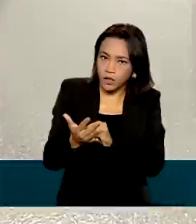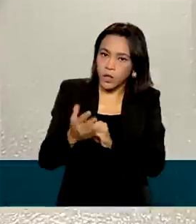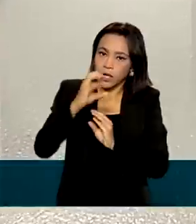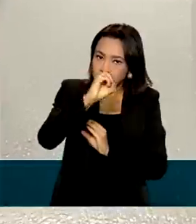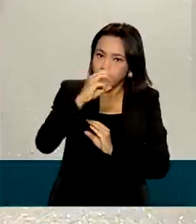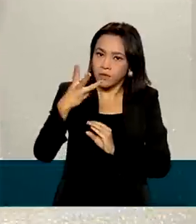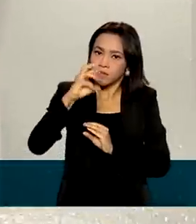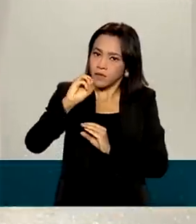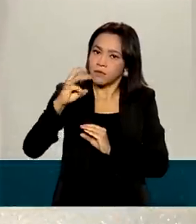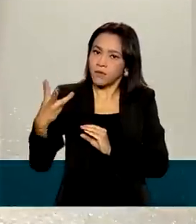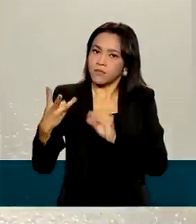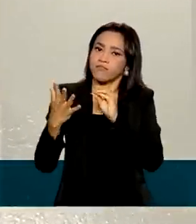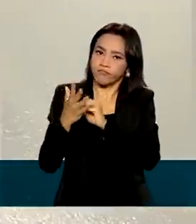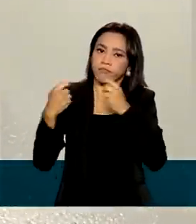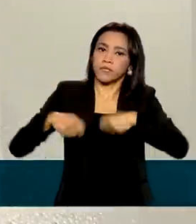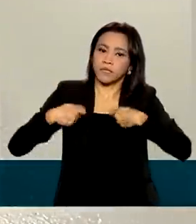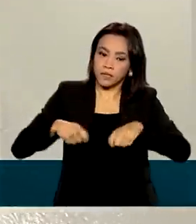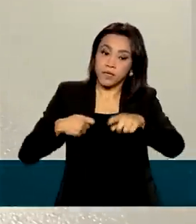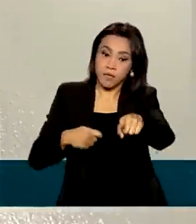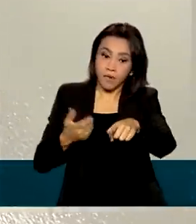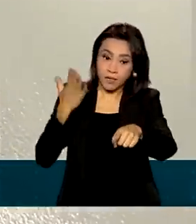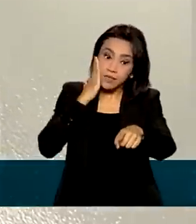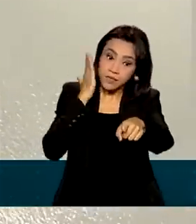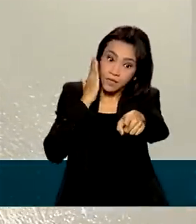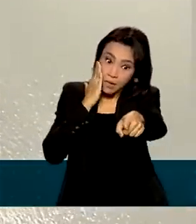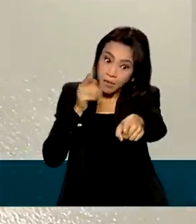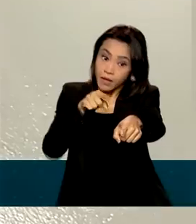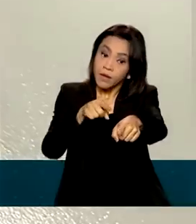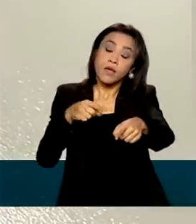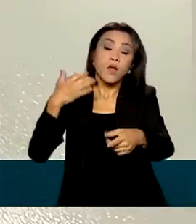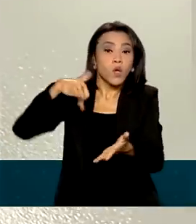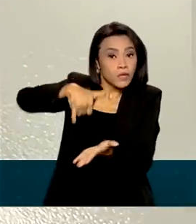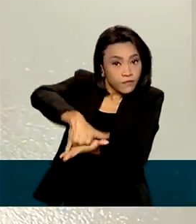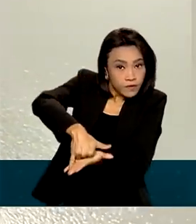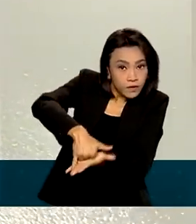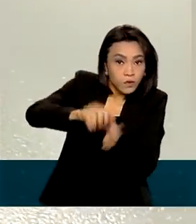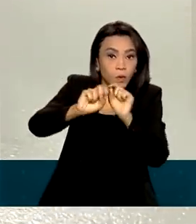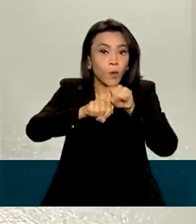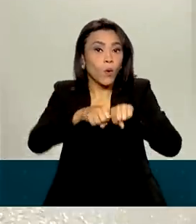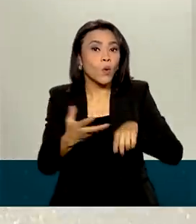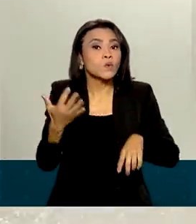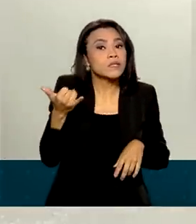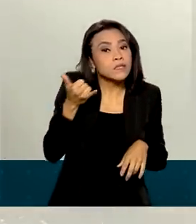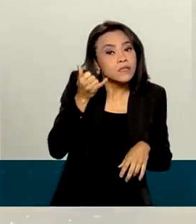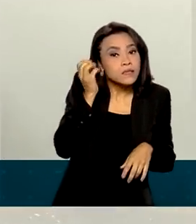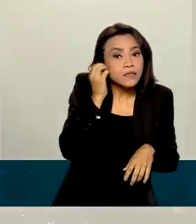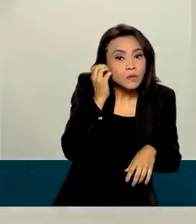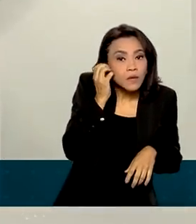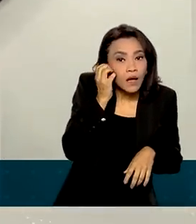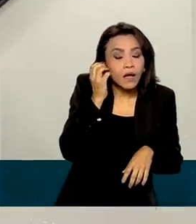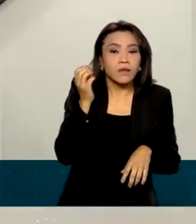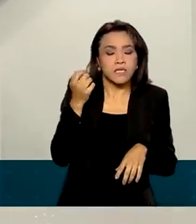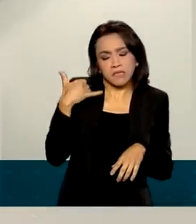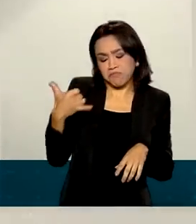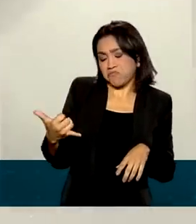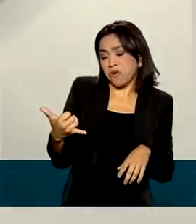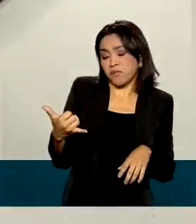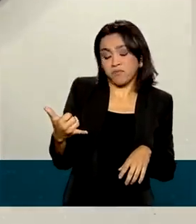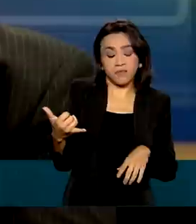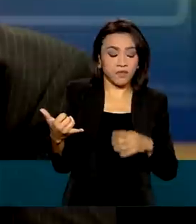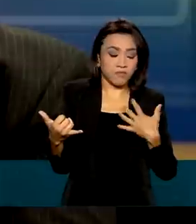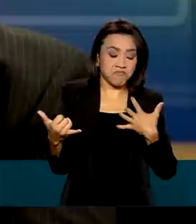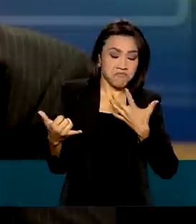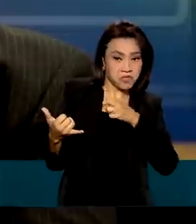consumidor identificar chamadas originadas de telefones fixos ou celulares e optar por atendê-las ou